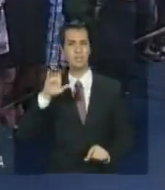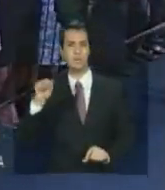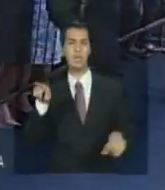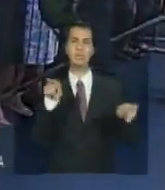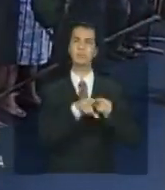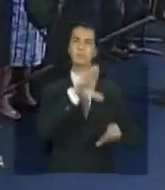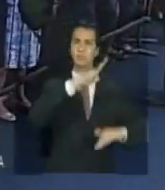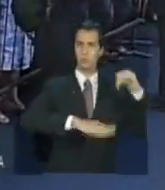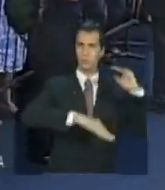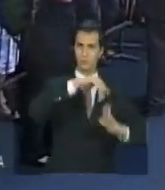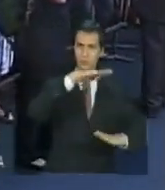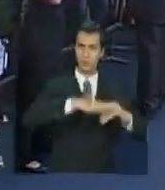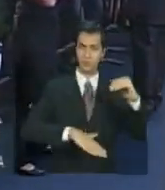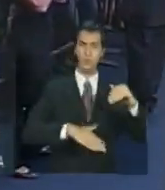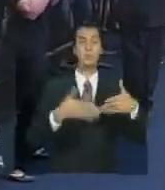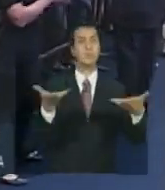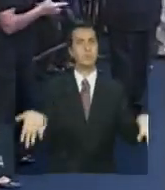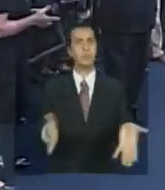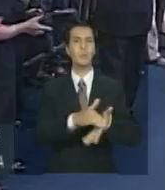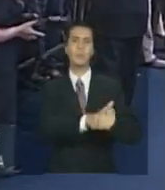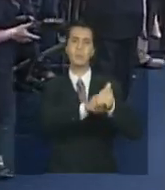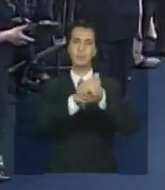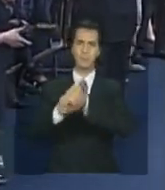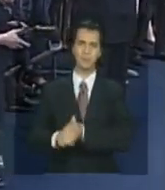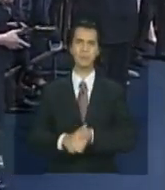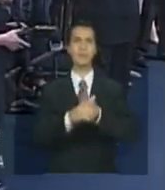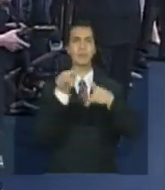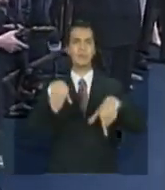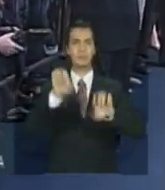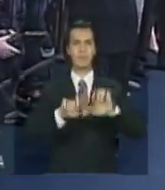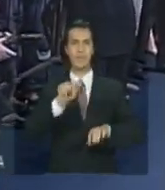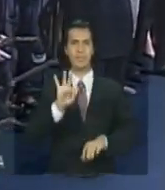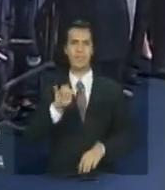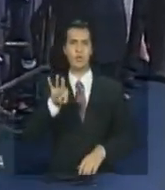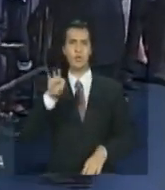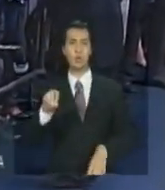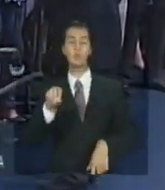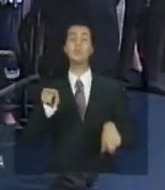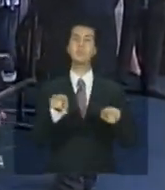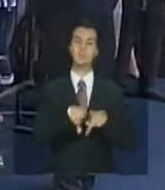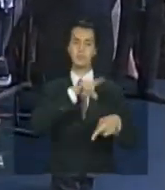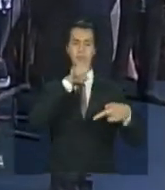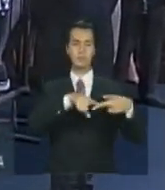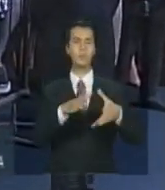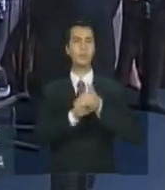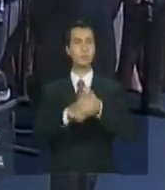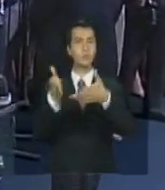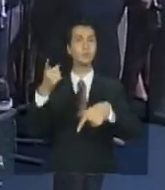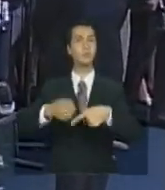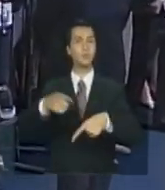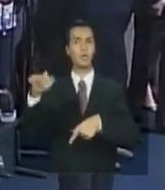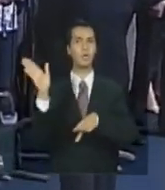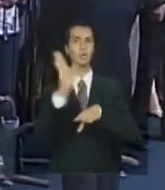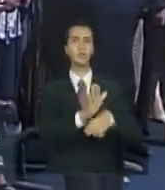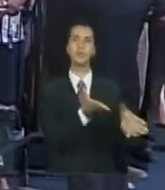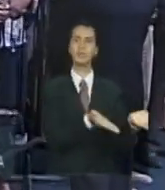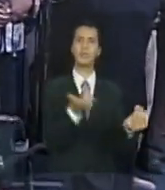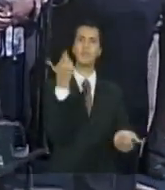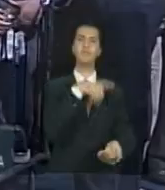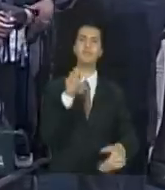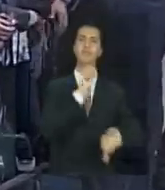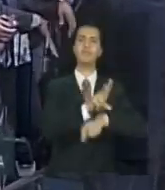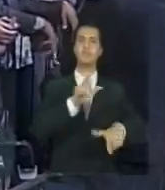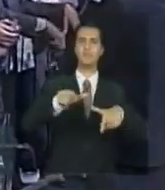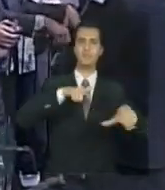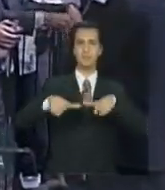a profissional. Então, cumprimento Atento por isso. Cumprimento pelo primeiro emprego e pelas oportunidades que eu